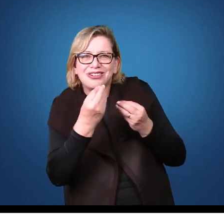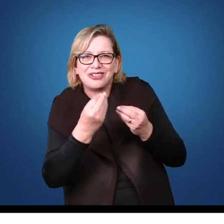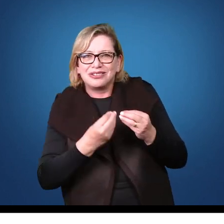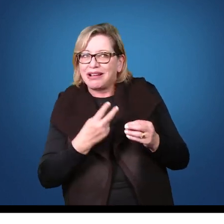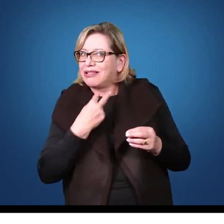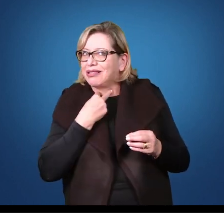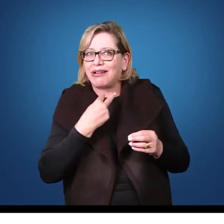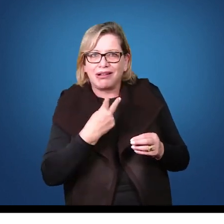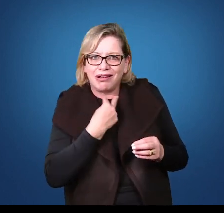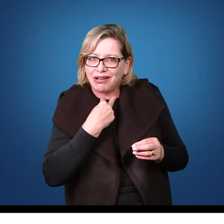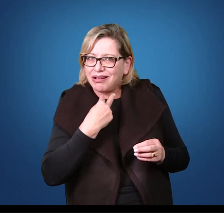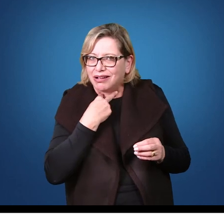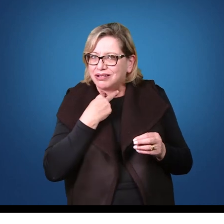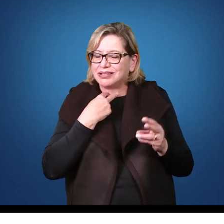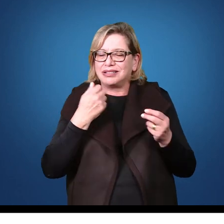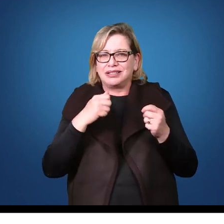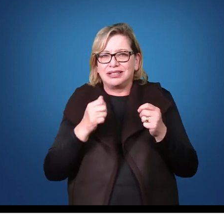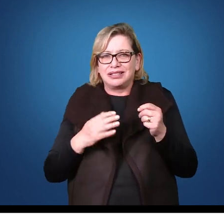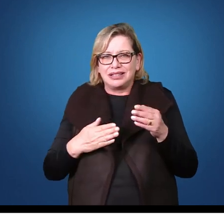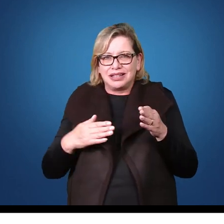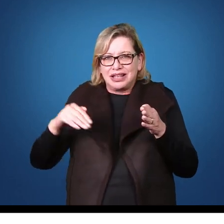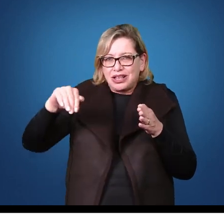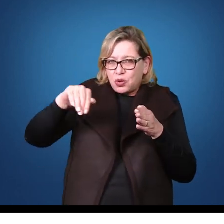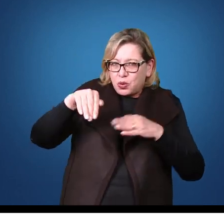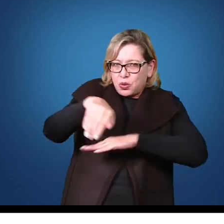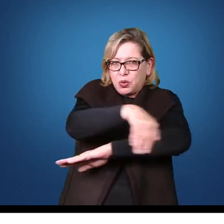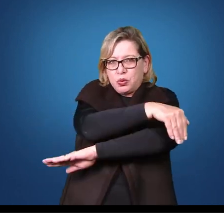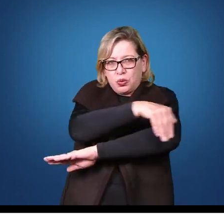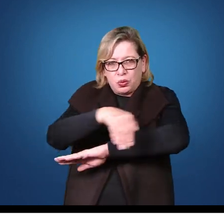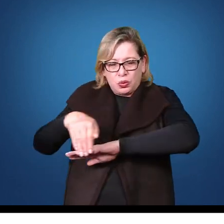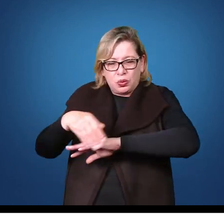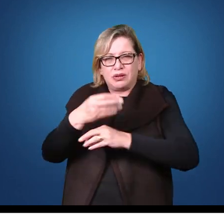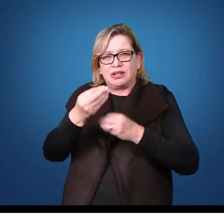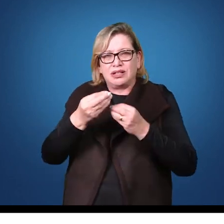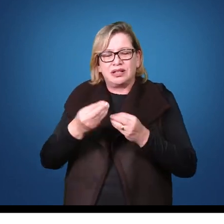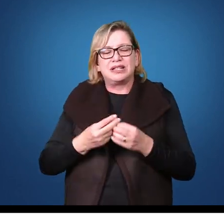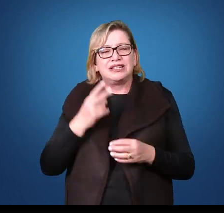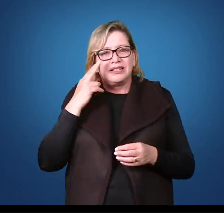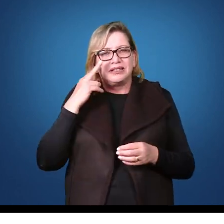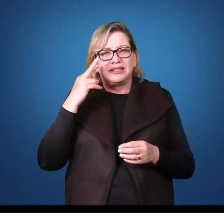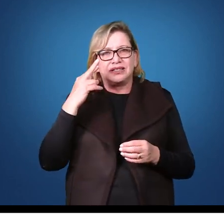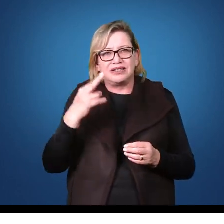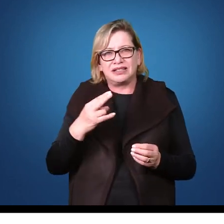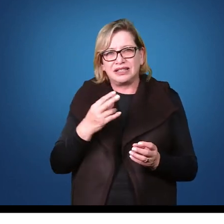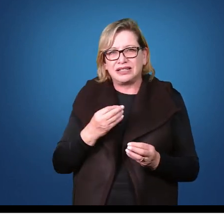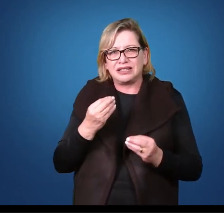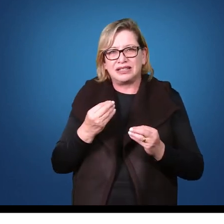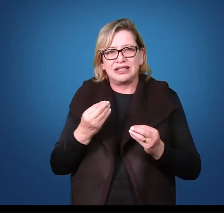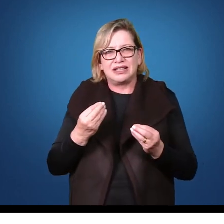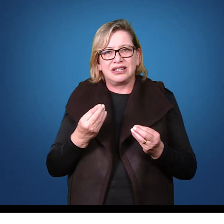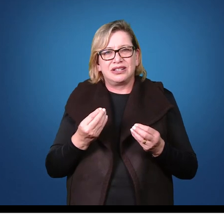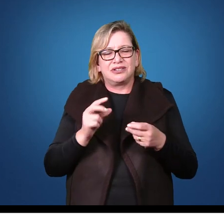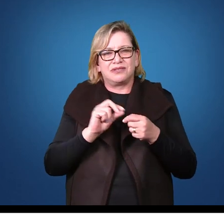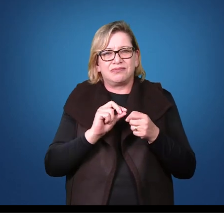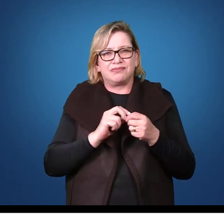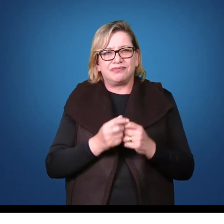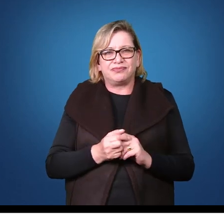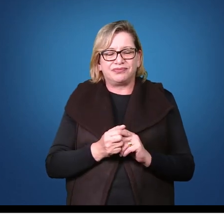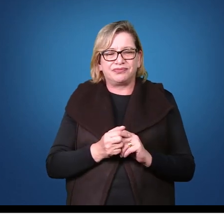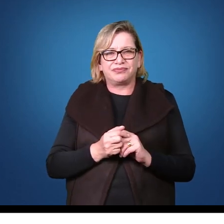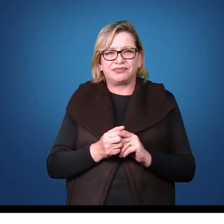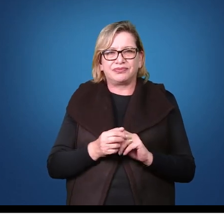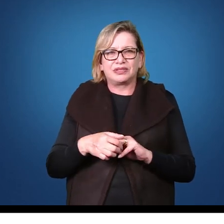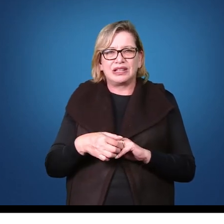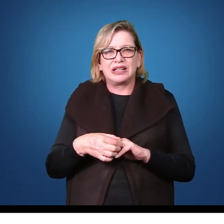Não pode. Tem que passar pelas, ok? Não pode fazer isso que eu fiz.